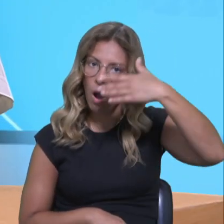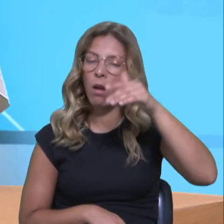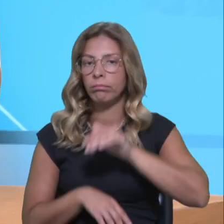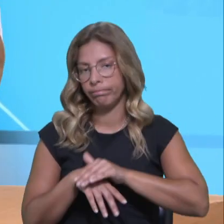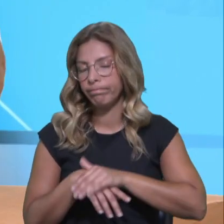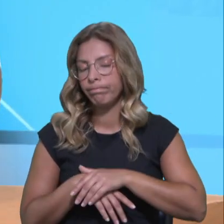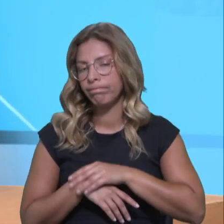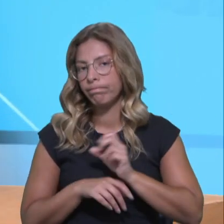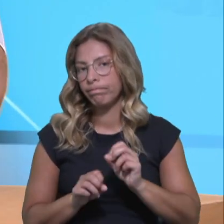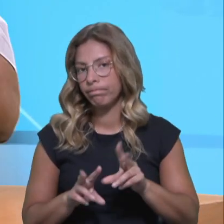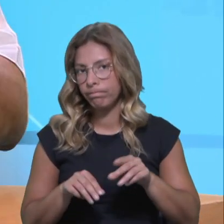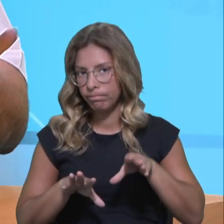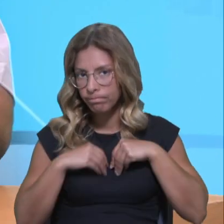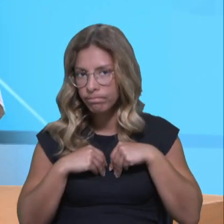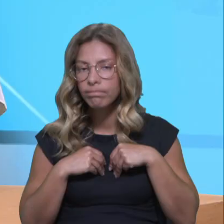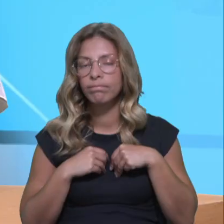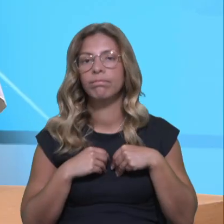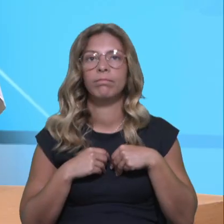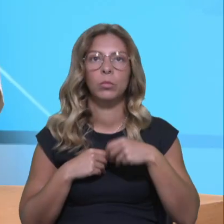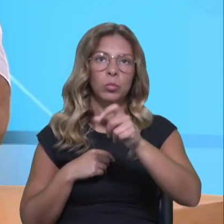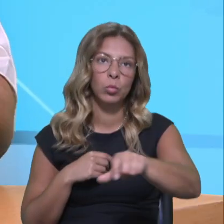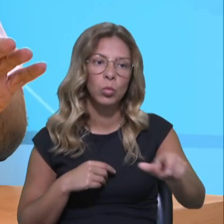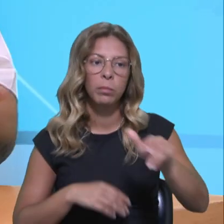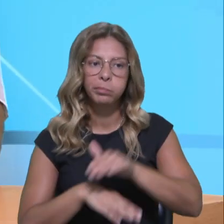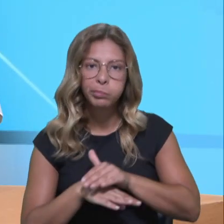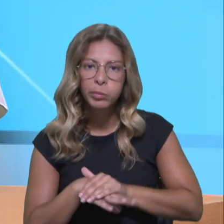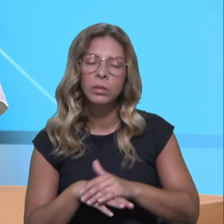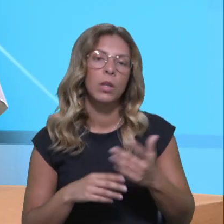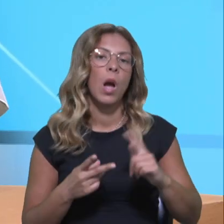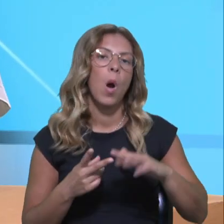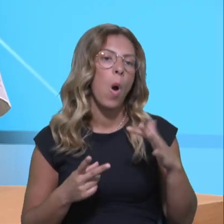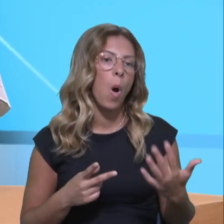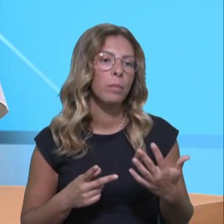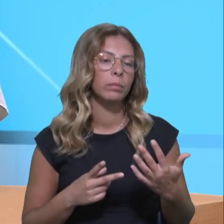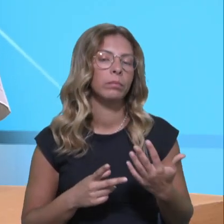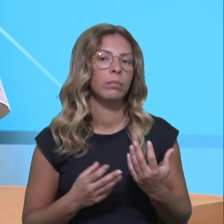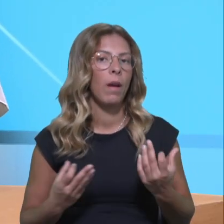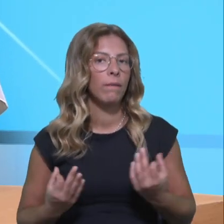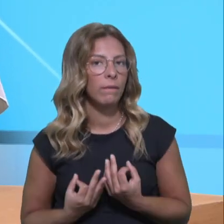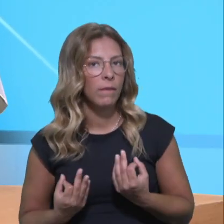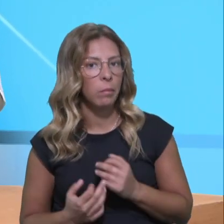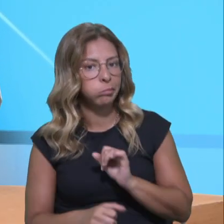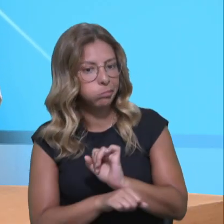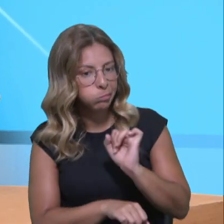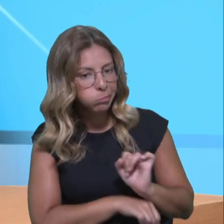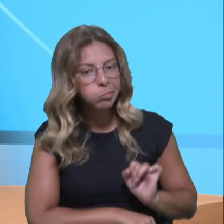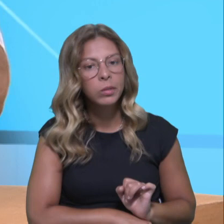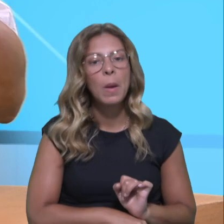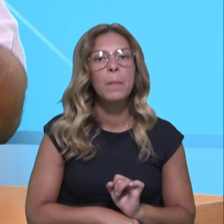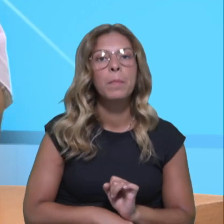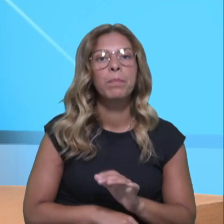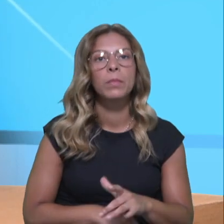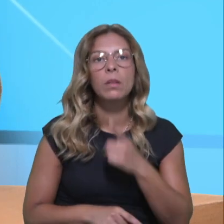perdoar aos irmãos, quebrar as barreiras, quebrar tudo o que possa ser impedimento para uma